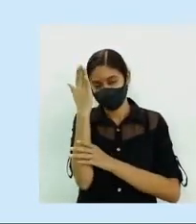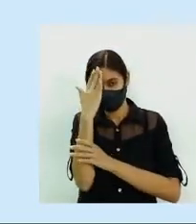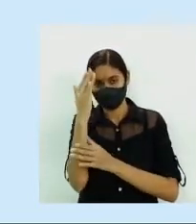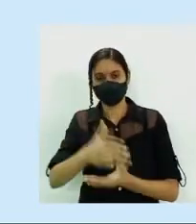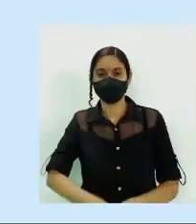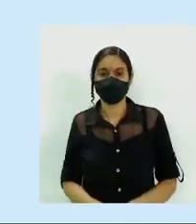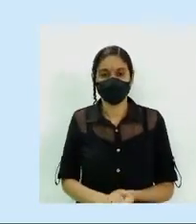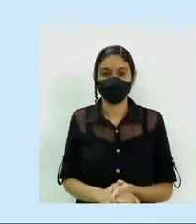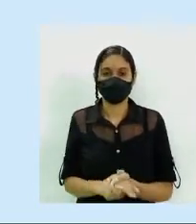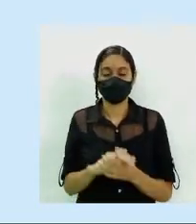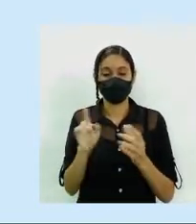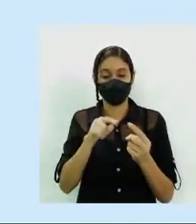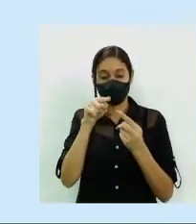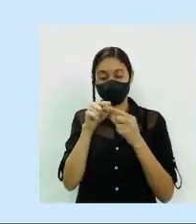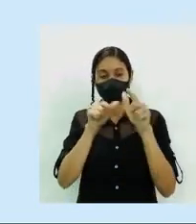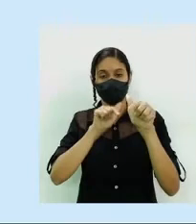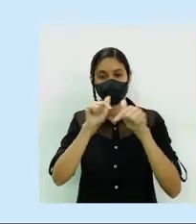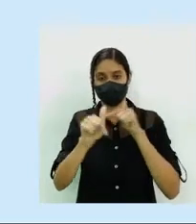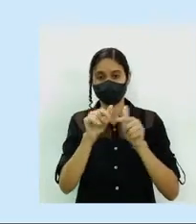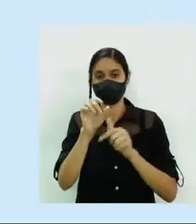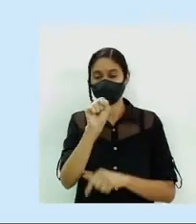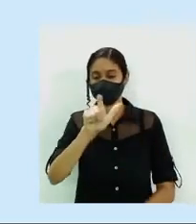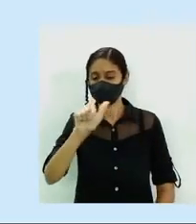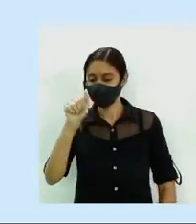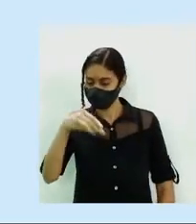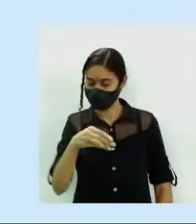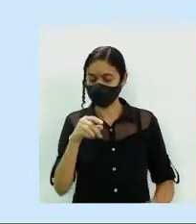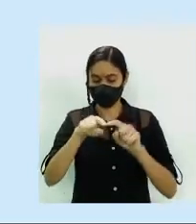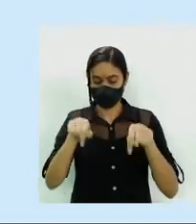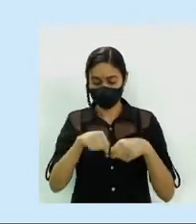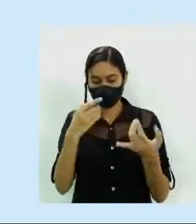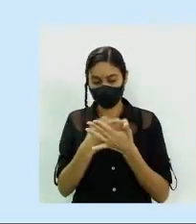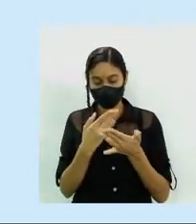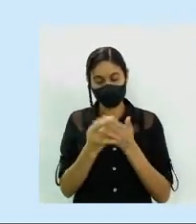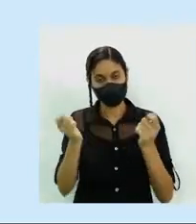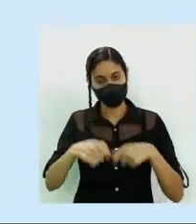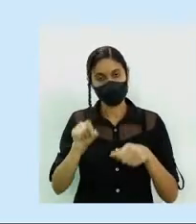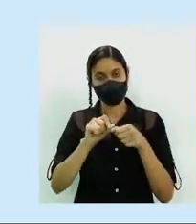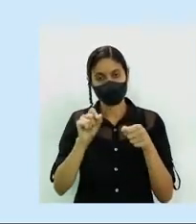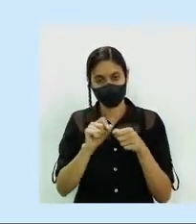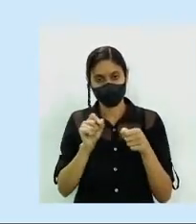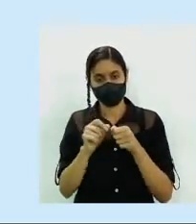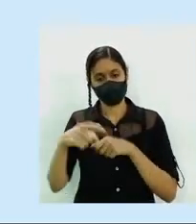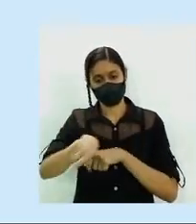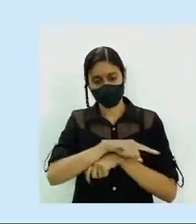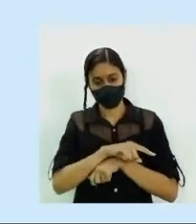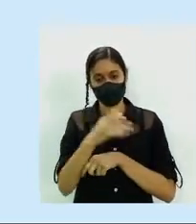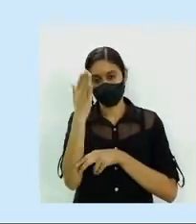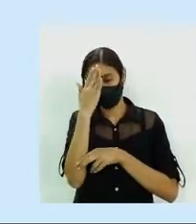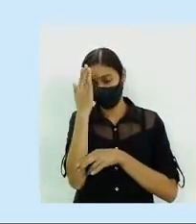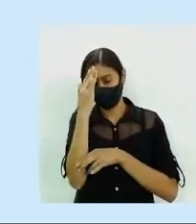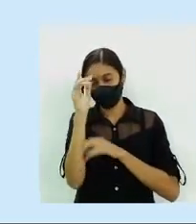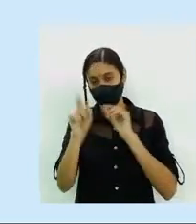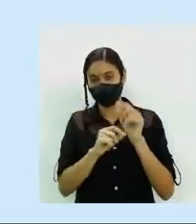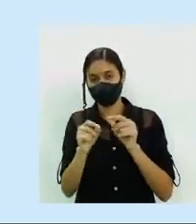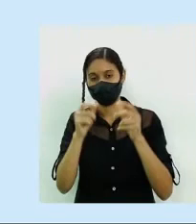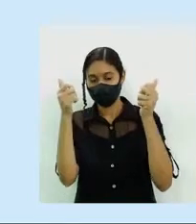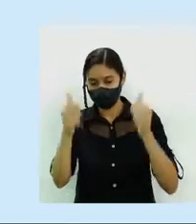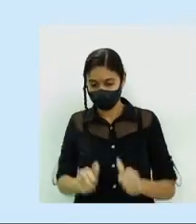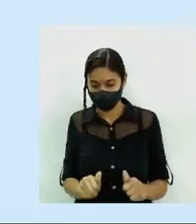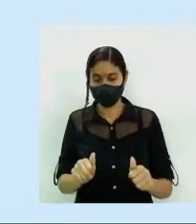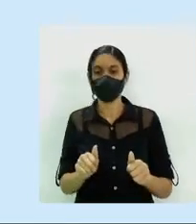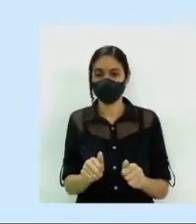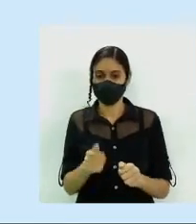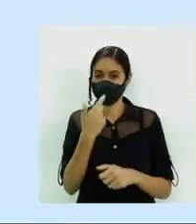entendido o intuito de trabalhar o Slam em sala de aula, que vocês ponham em prática e que vocês entendam que as artes